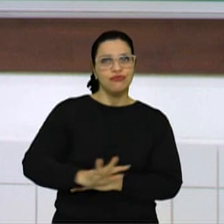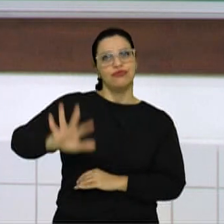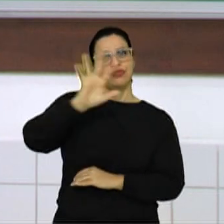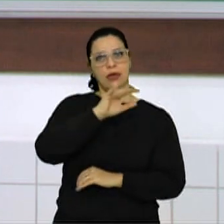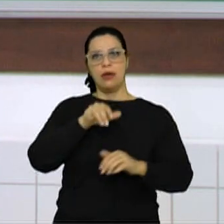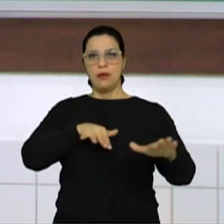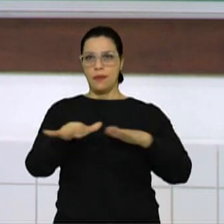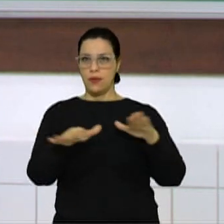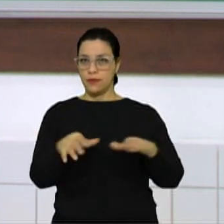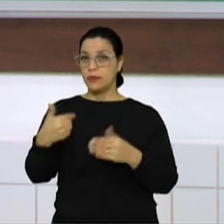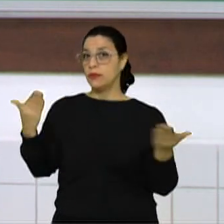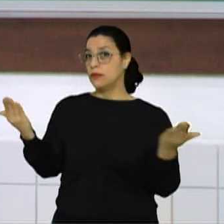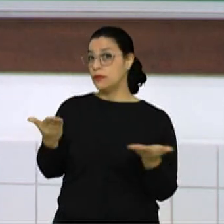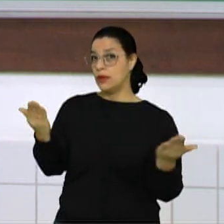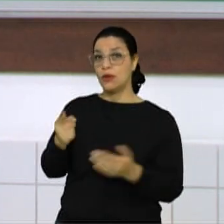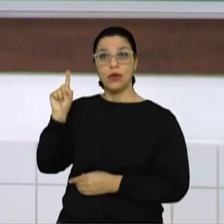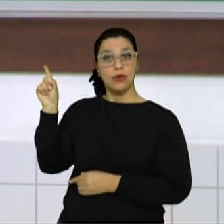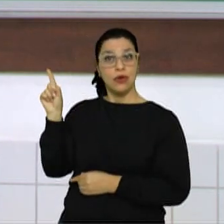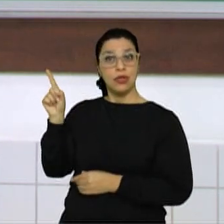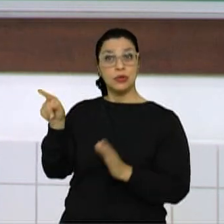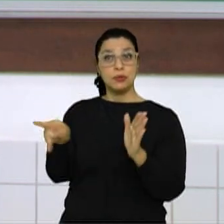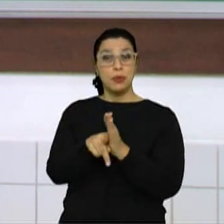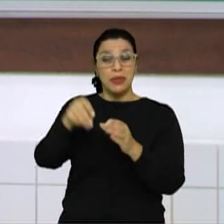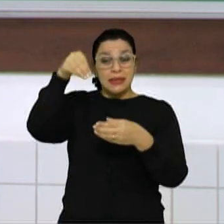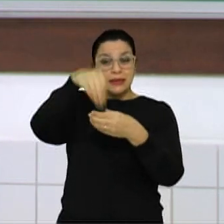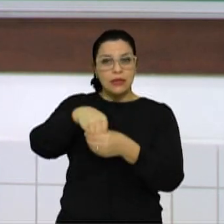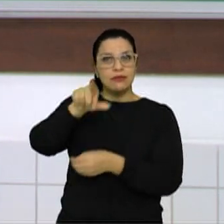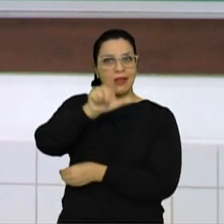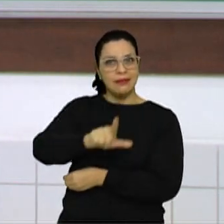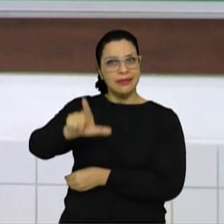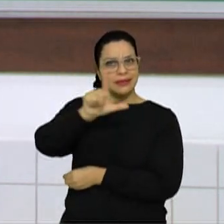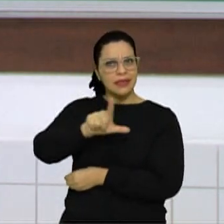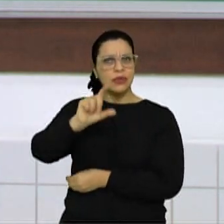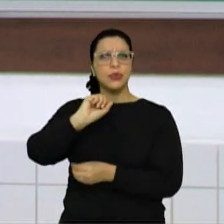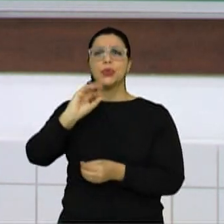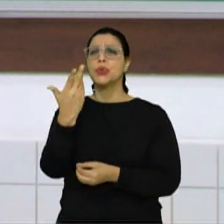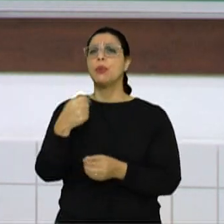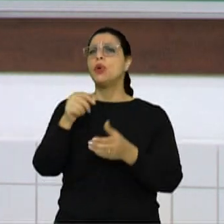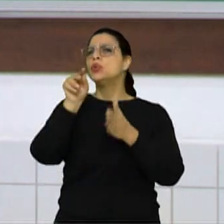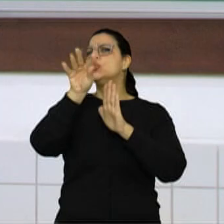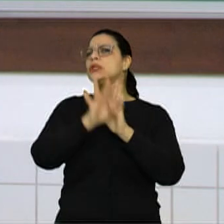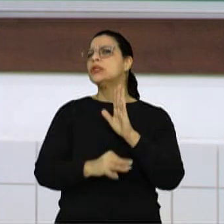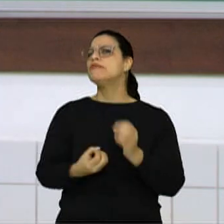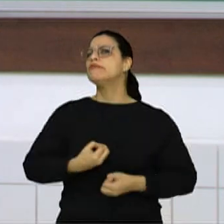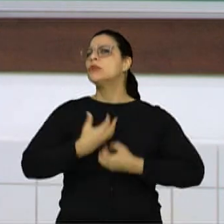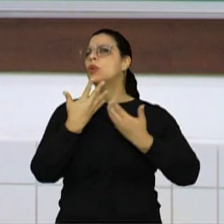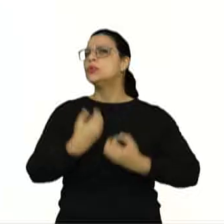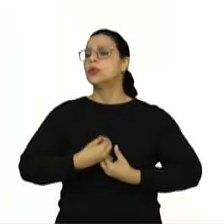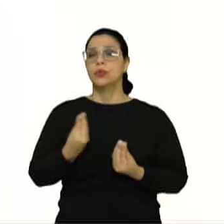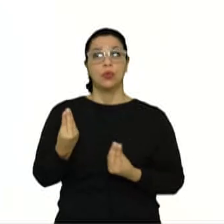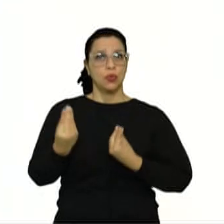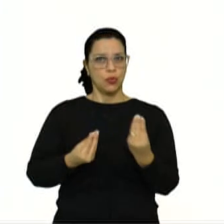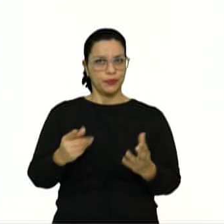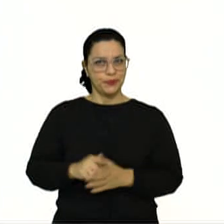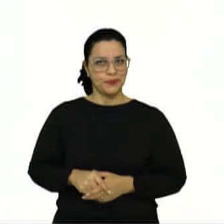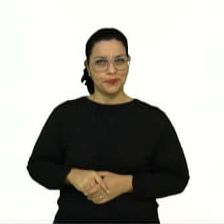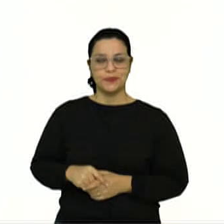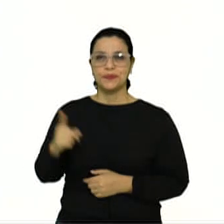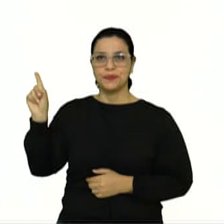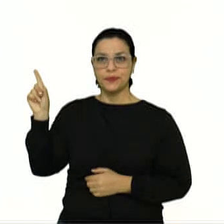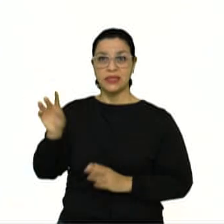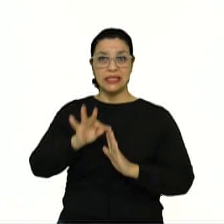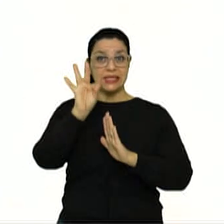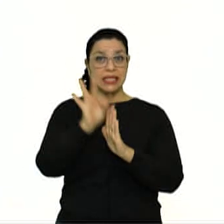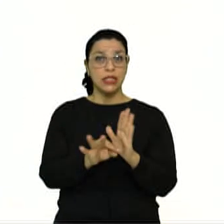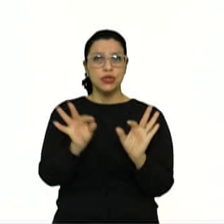do movimento e agora, na parte literária, como os textos eram produzidos? Bom, princípio,